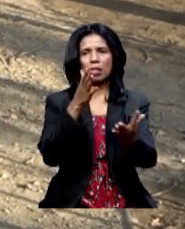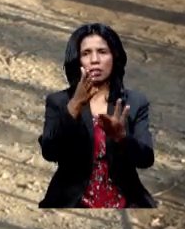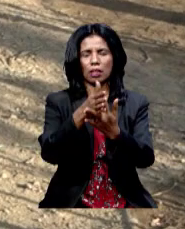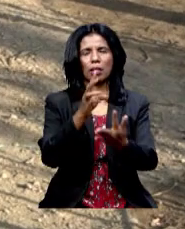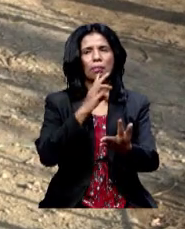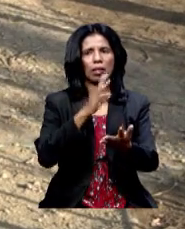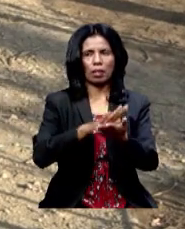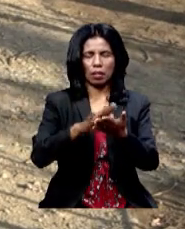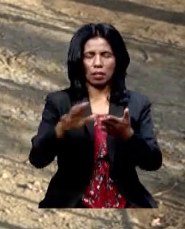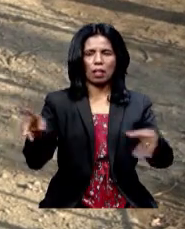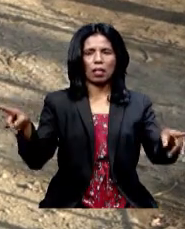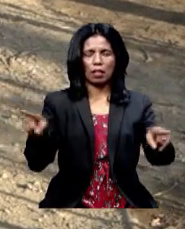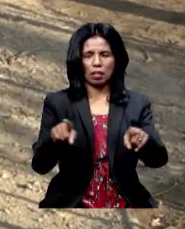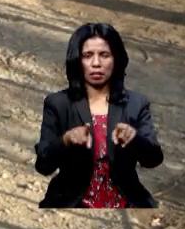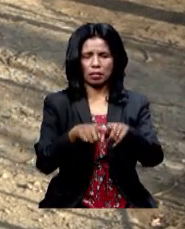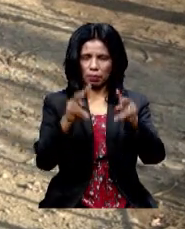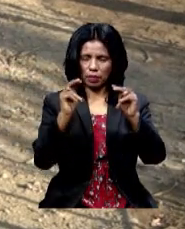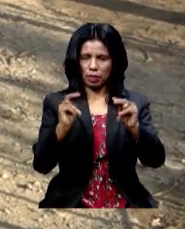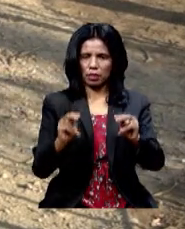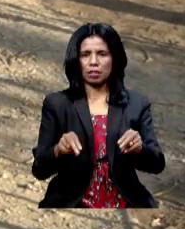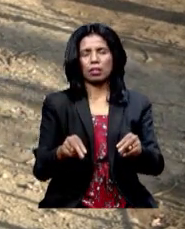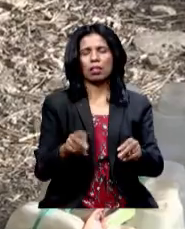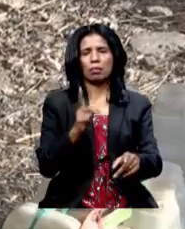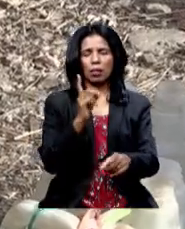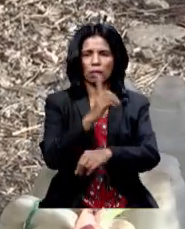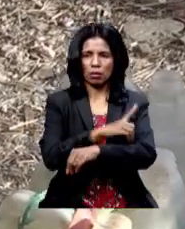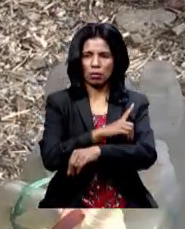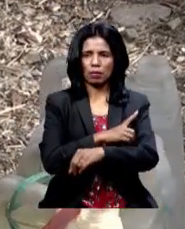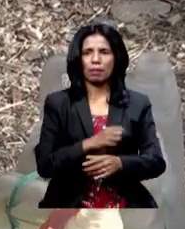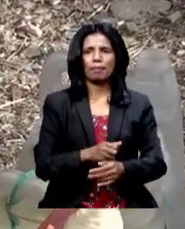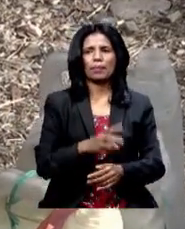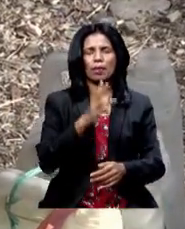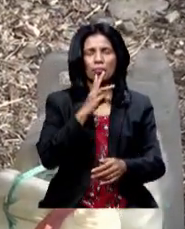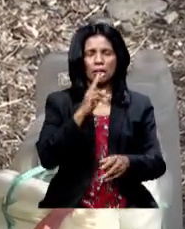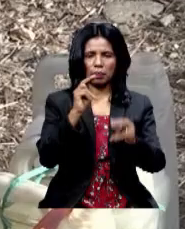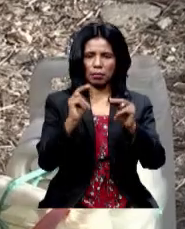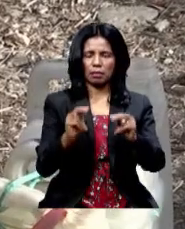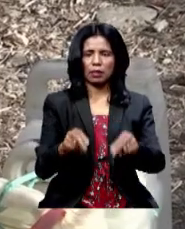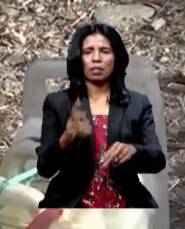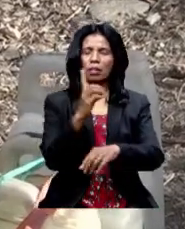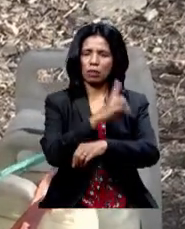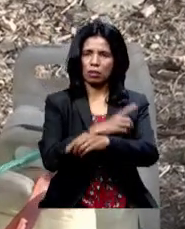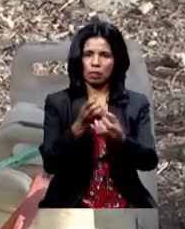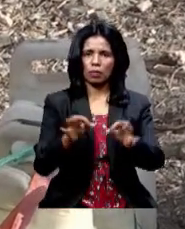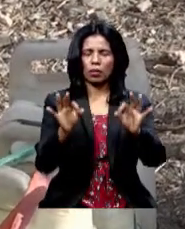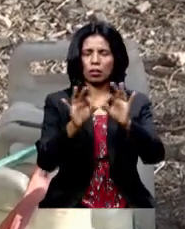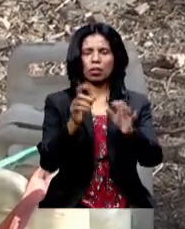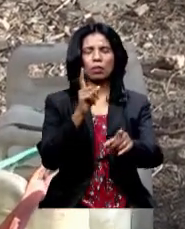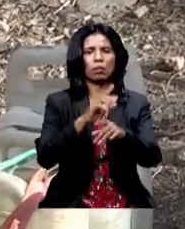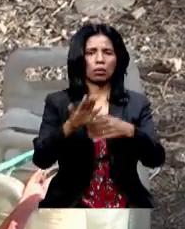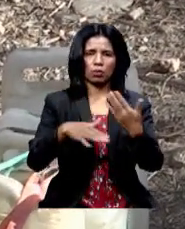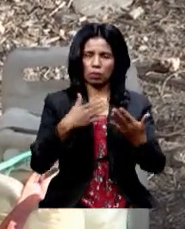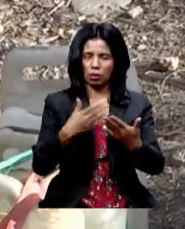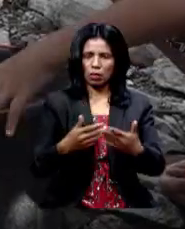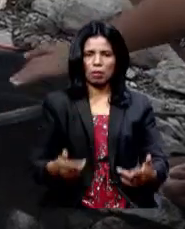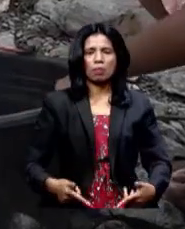bemos nu dar necessidade básico? Be mak necessidade básico nebe importante liu ba buat hotu nebe